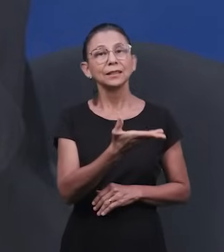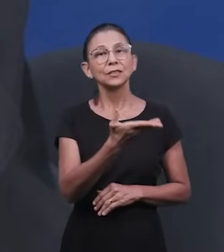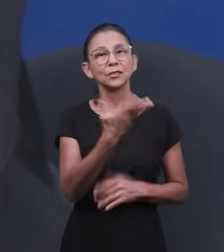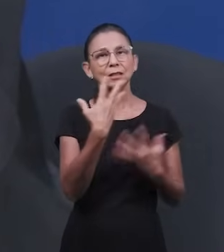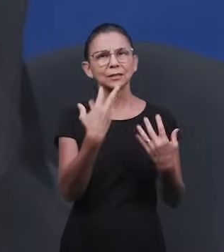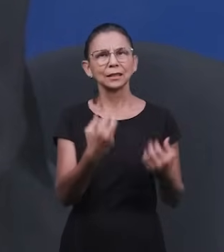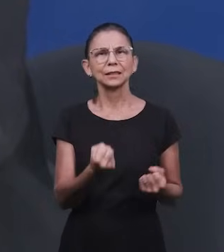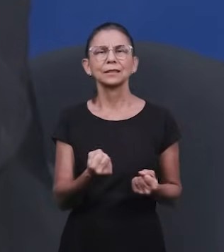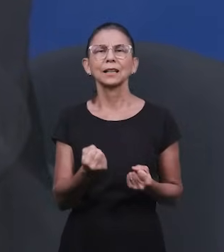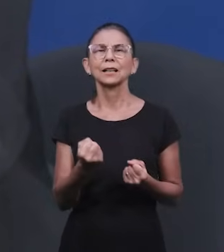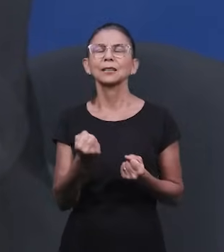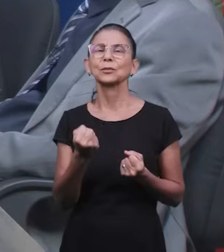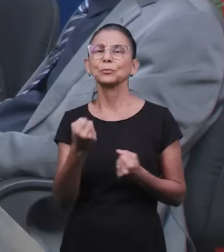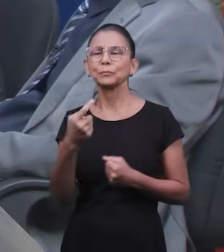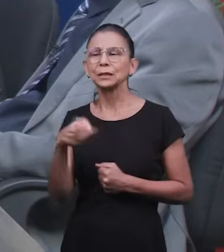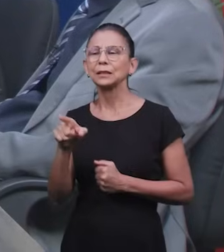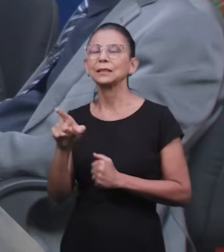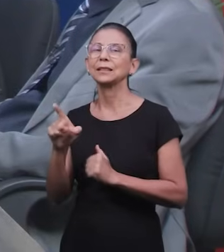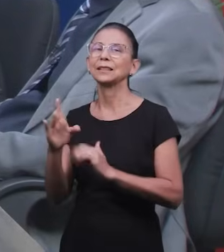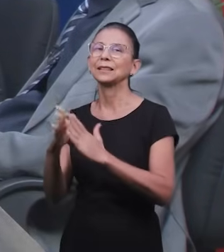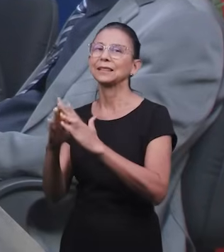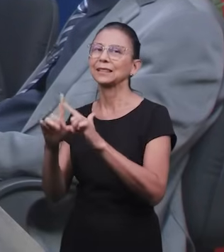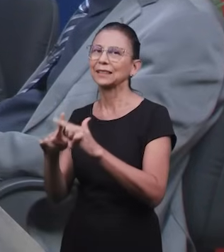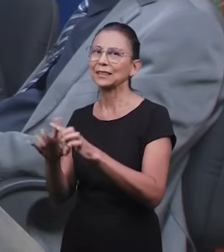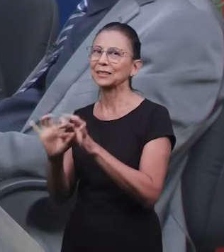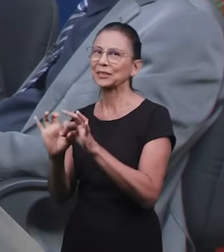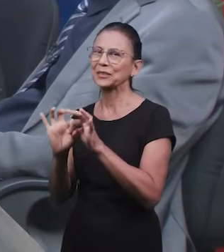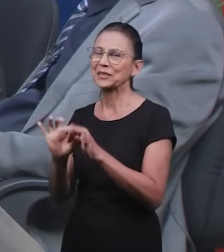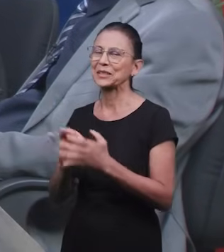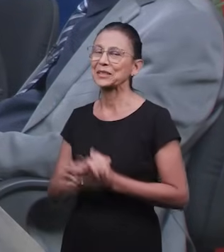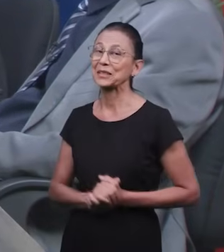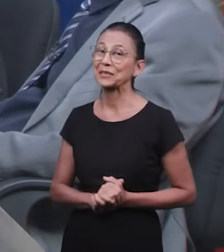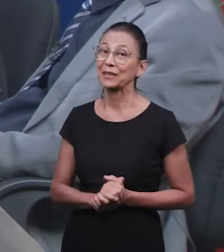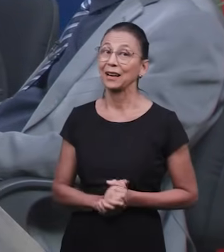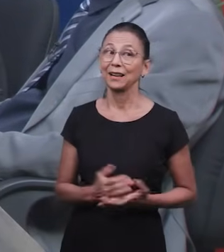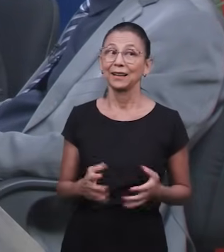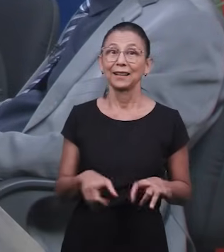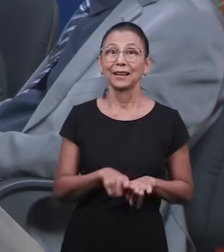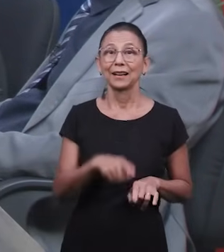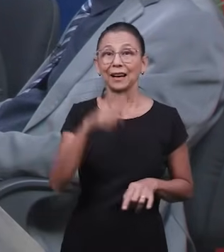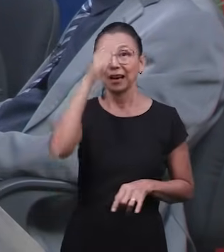na comunhão da igreja. E esse já não é mais ateu, né?